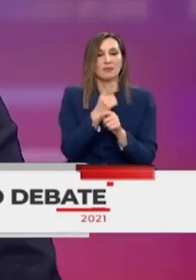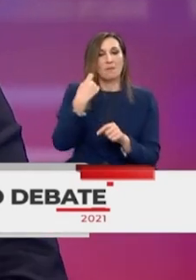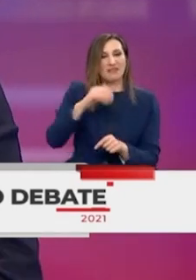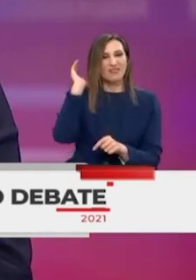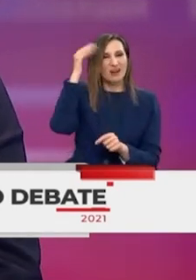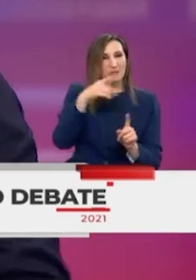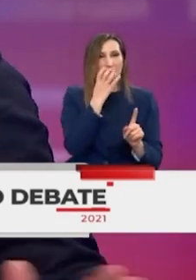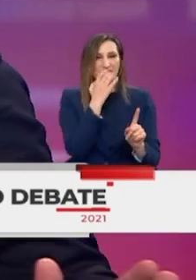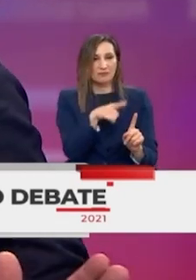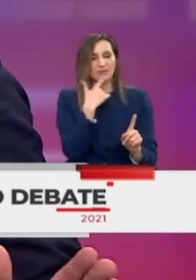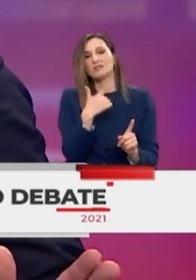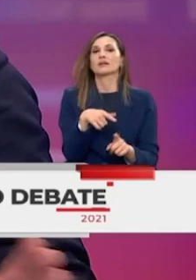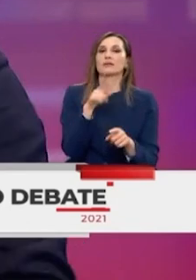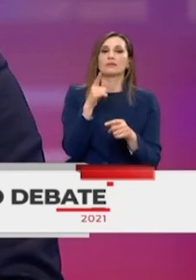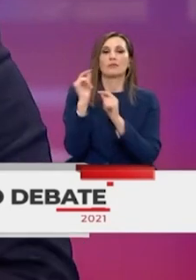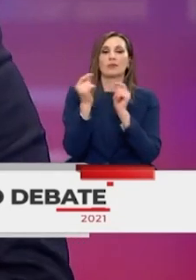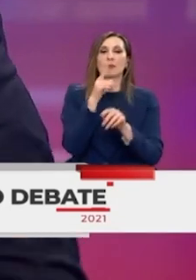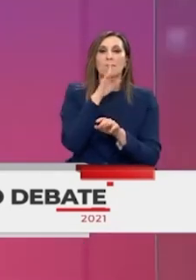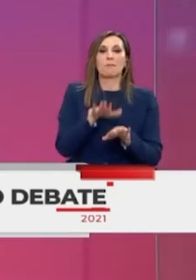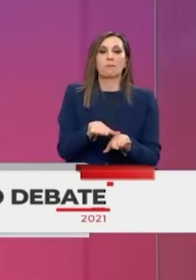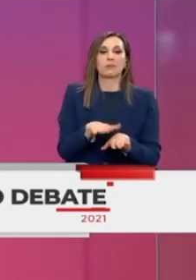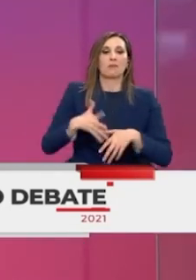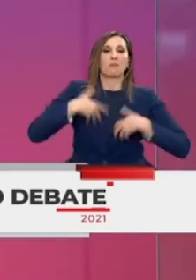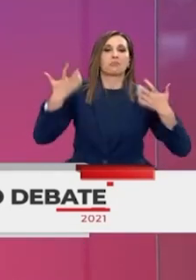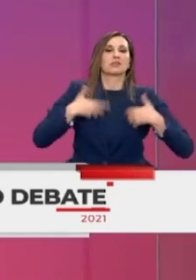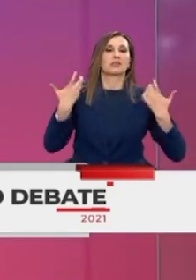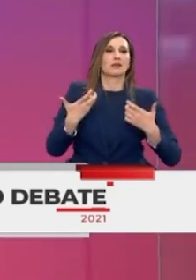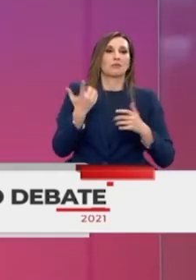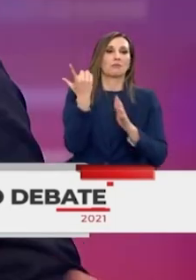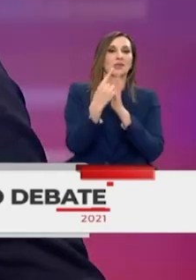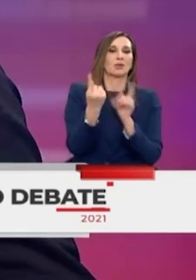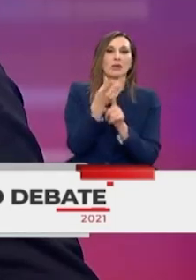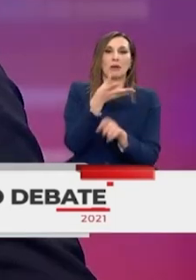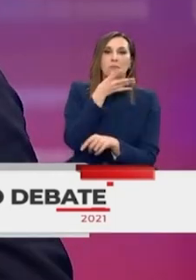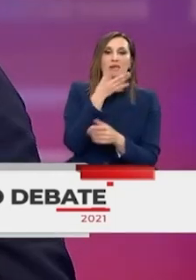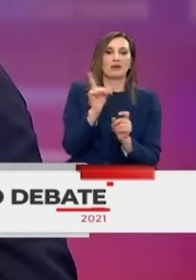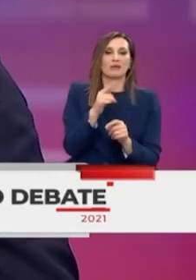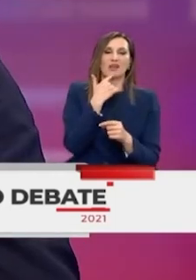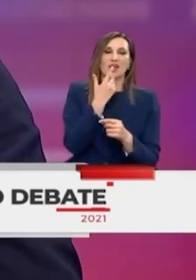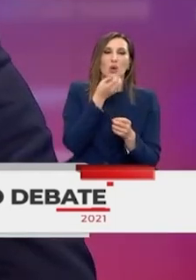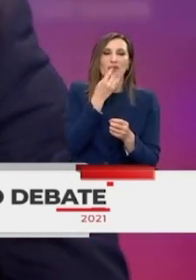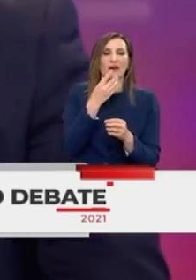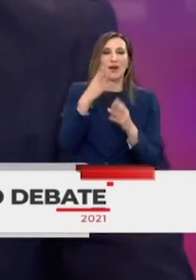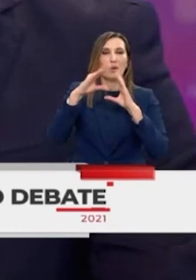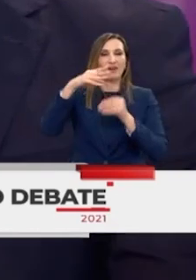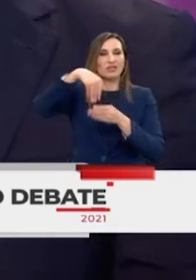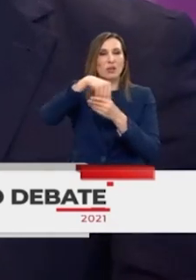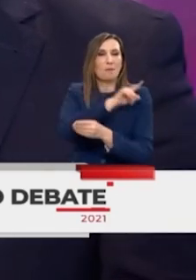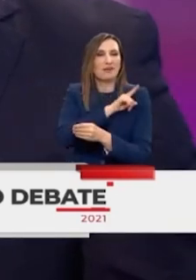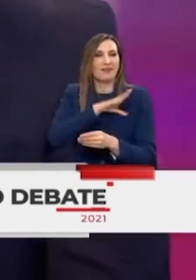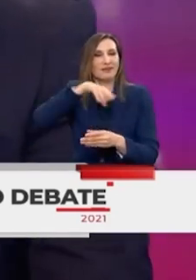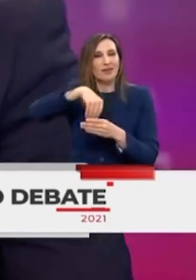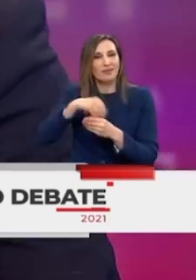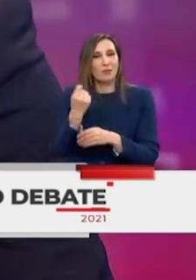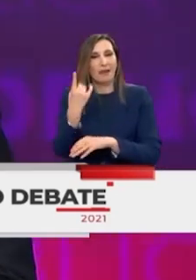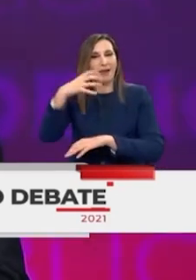da República que ficou sem argumentos no debate, saiu chateado do debate porque não tinha argumentos e vir revelar conversas minhas. A sua pergunta, André Ventura, Ana